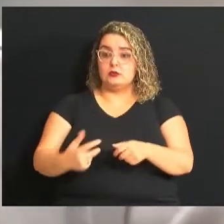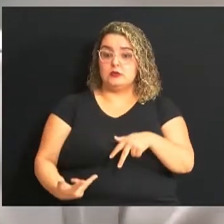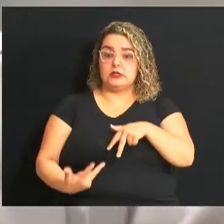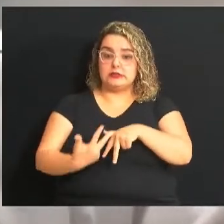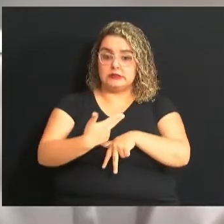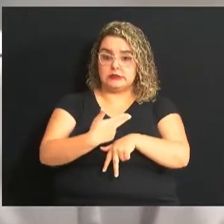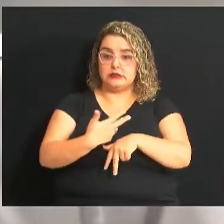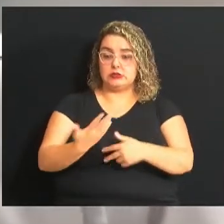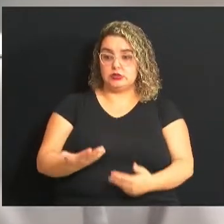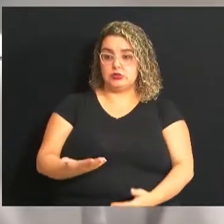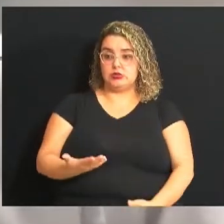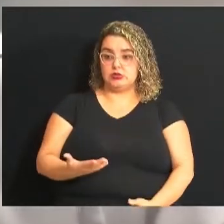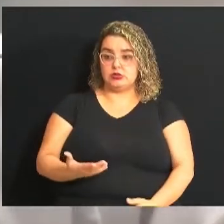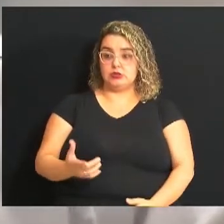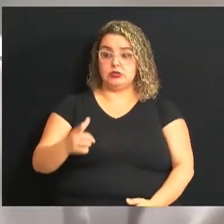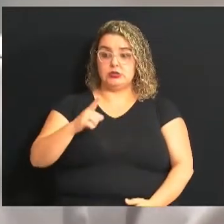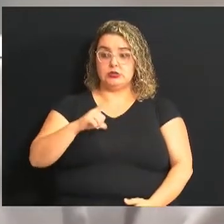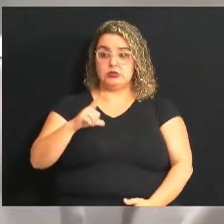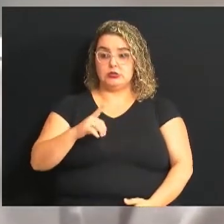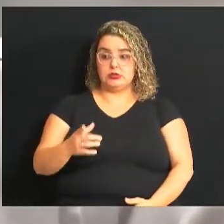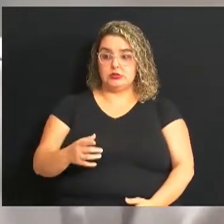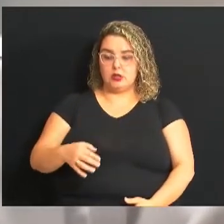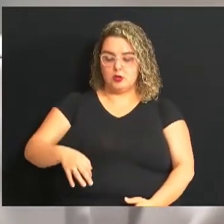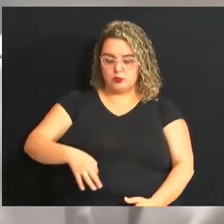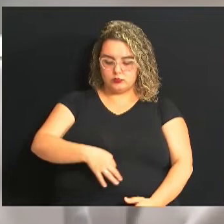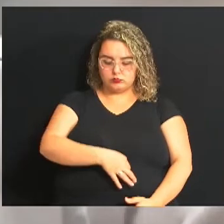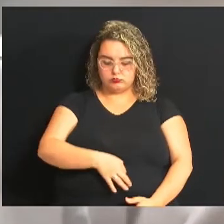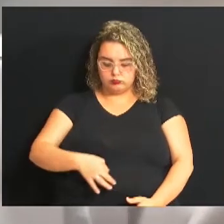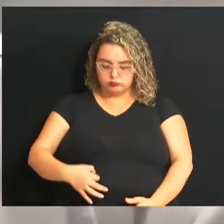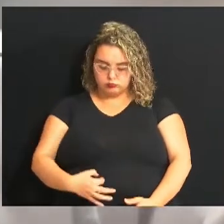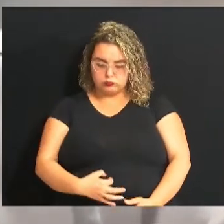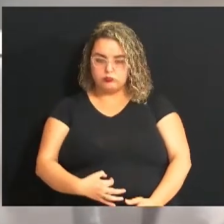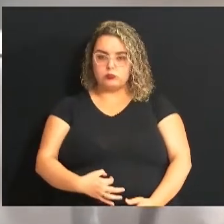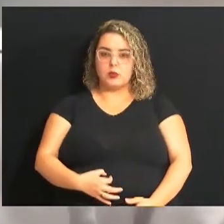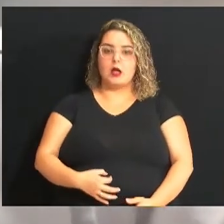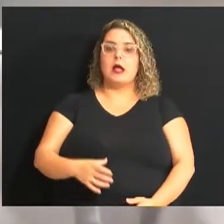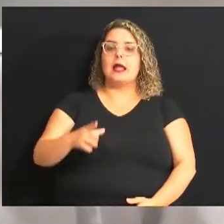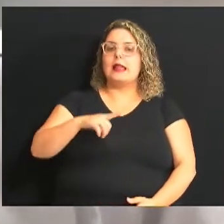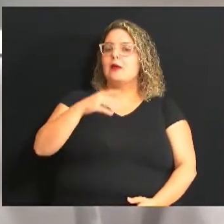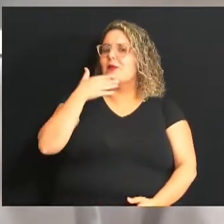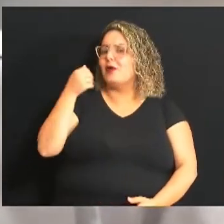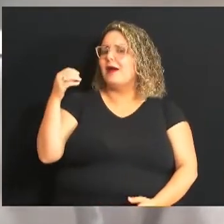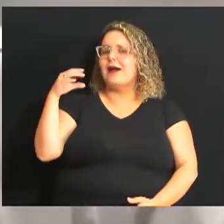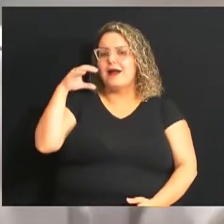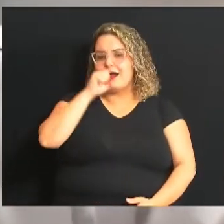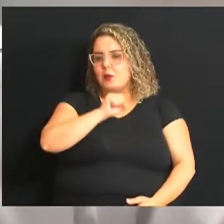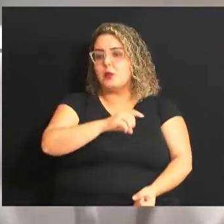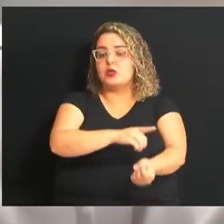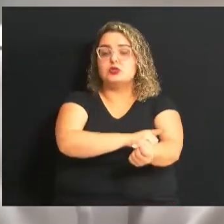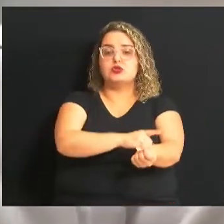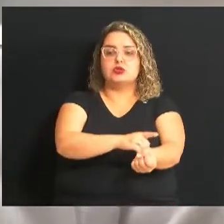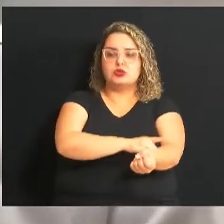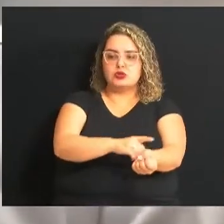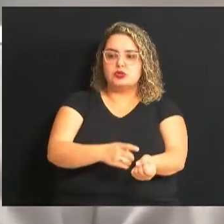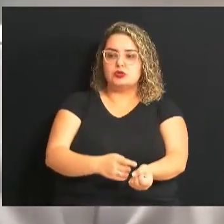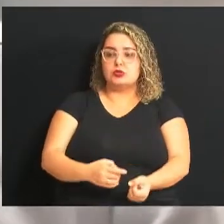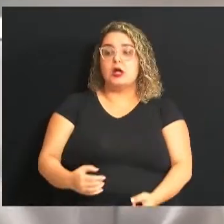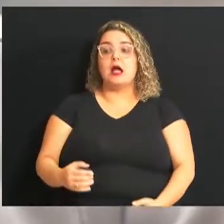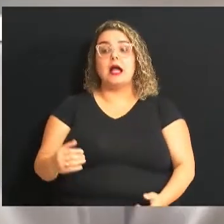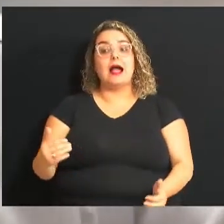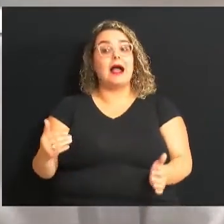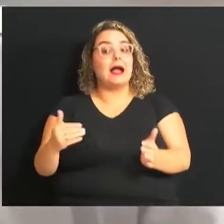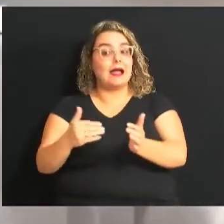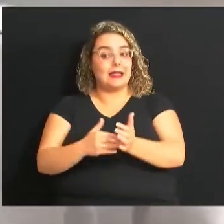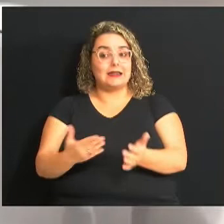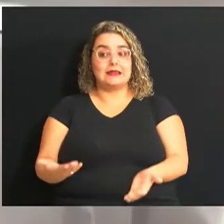e onde você tem um desvio do intestino, há uma melhora rápida desse diabetes, a ponto do indivíduo,